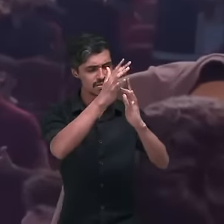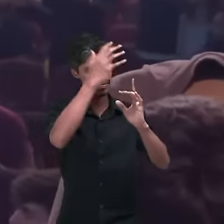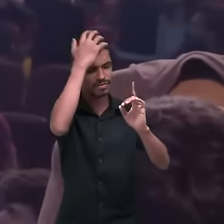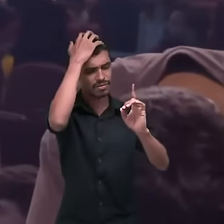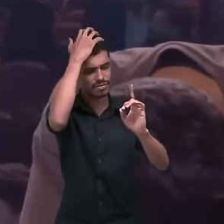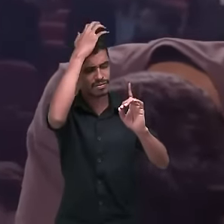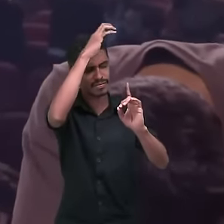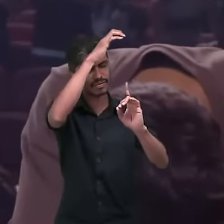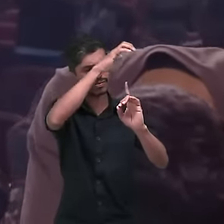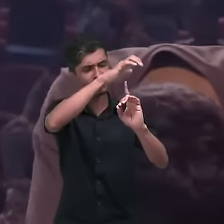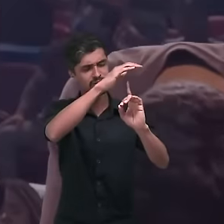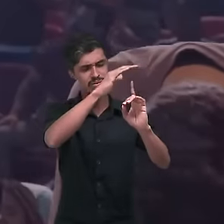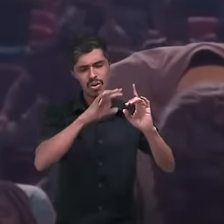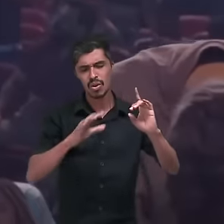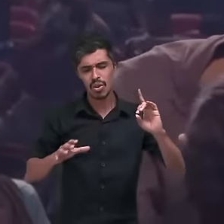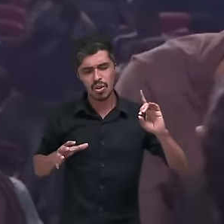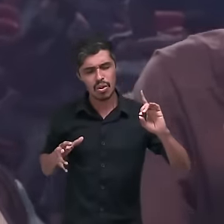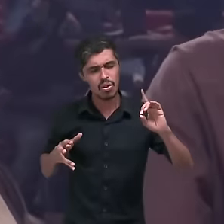Adora Ele, adora Ele.